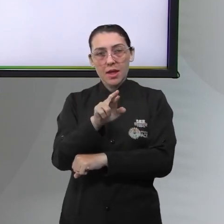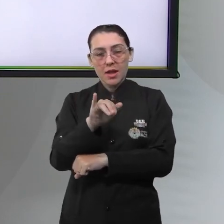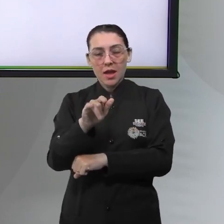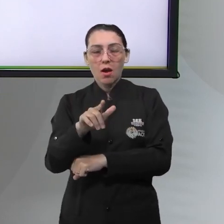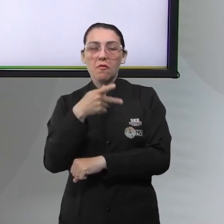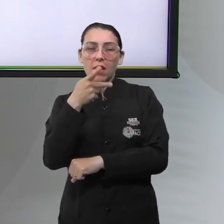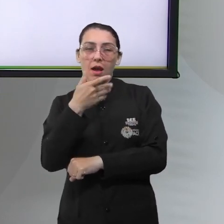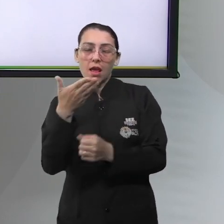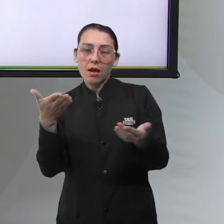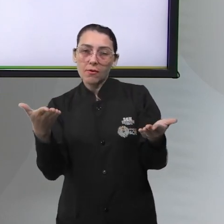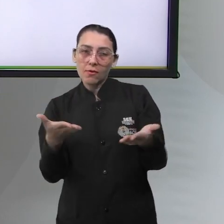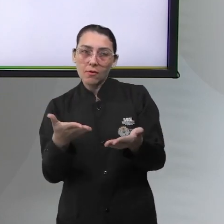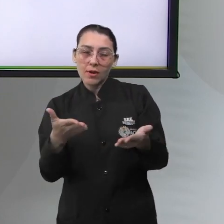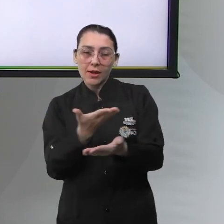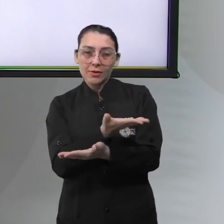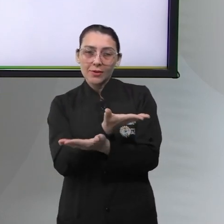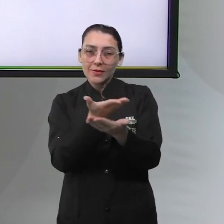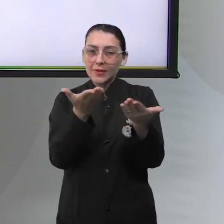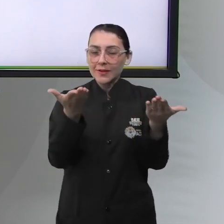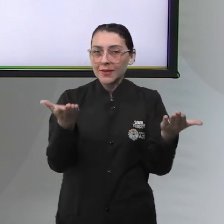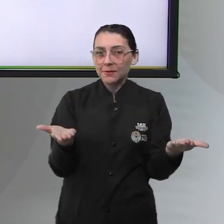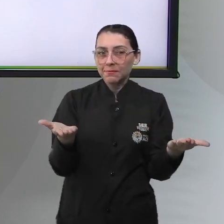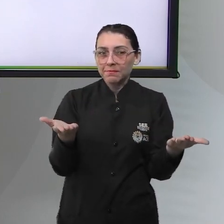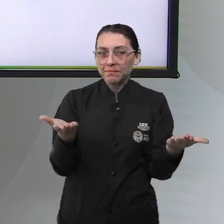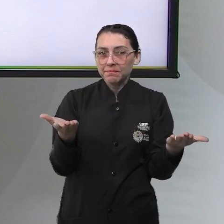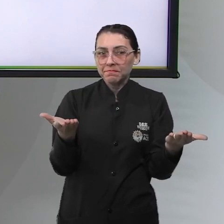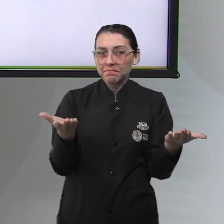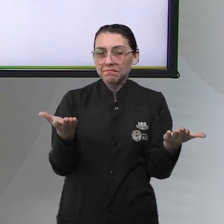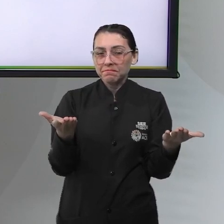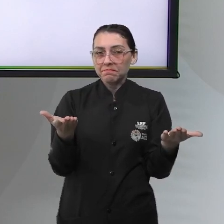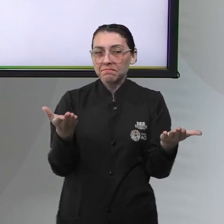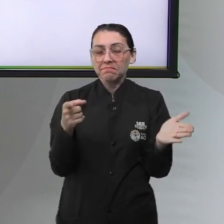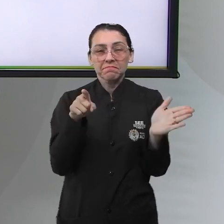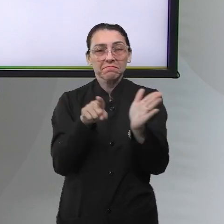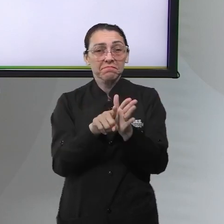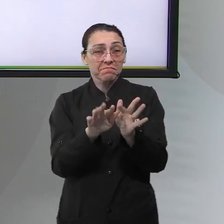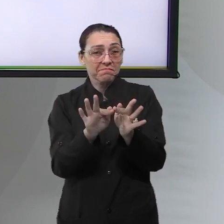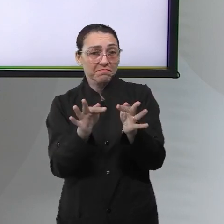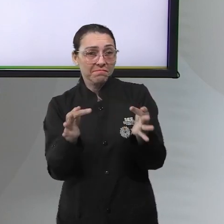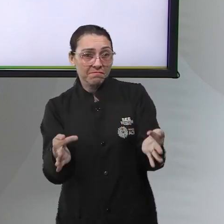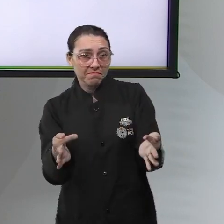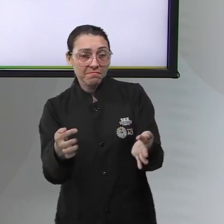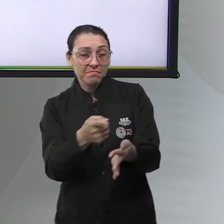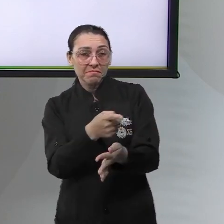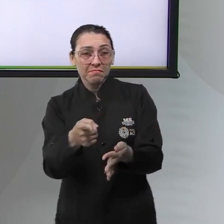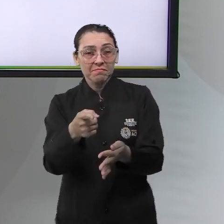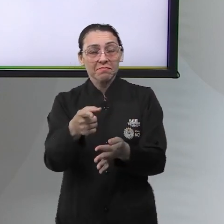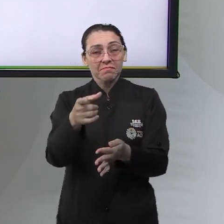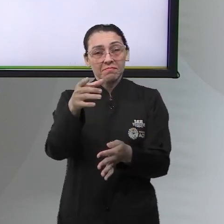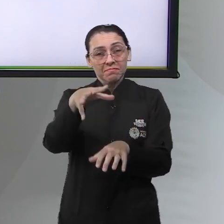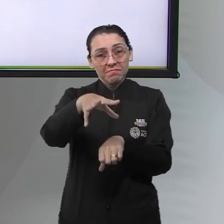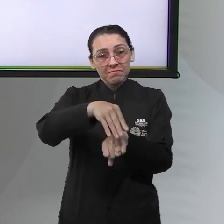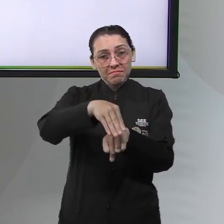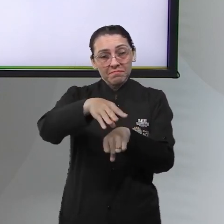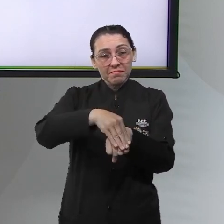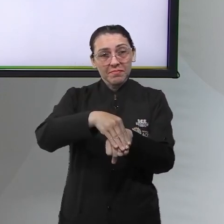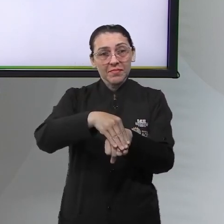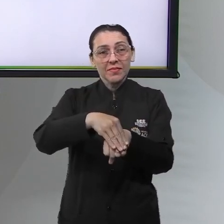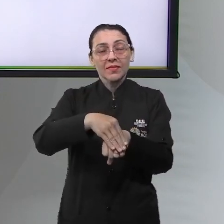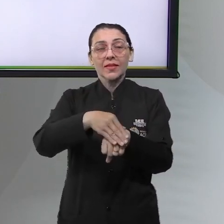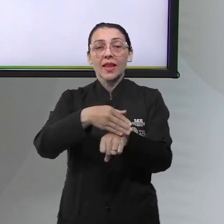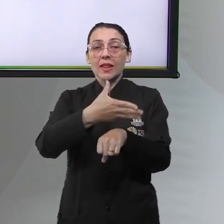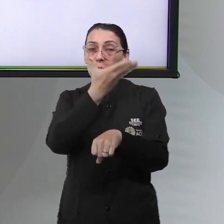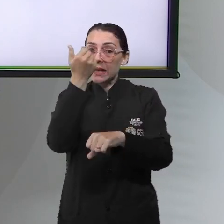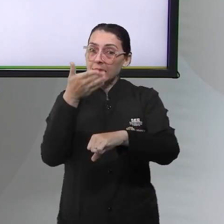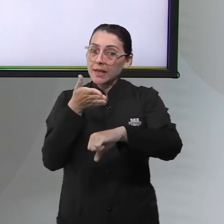mencionei agora há pouco a todos vocês. Questões bem simples para o seu aprendizado. E não deixe de